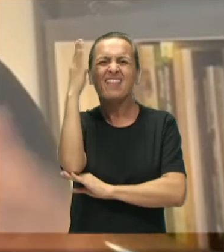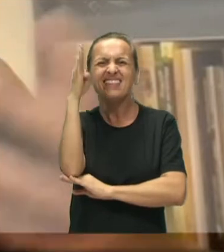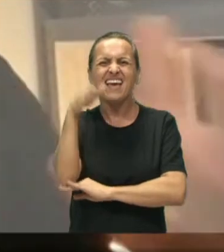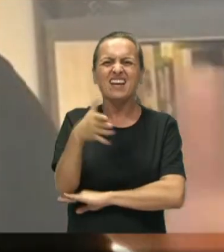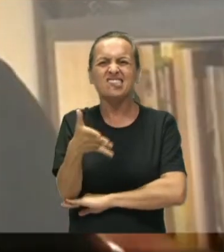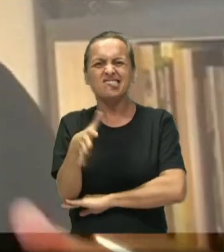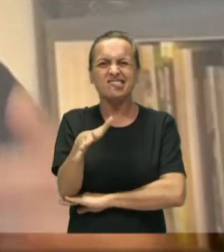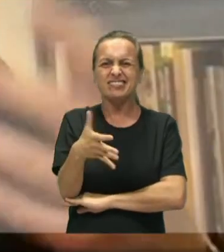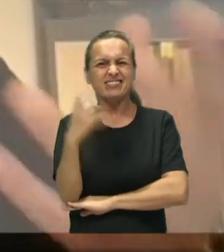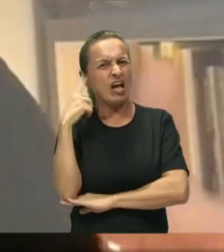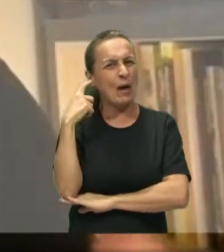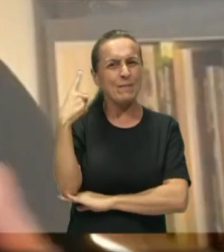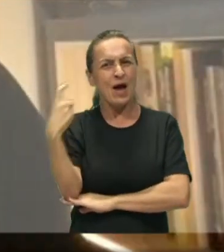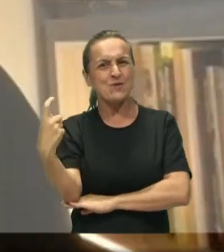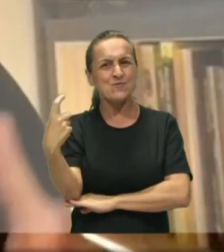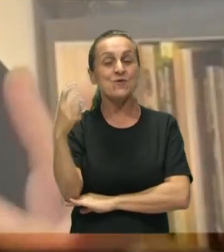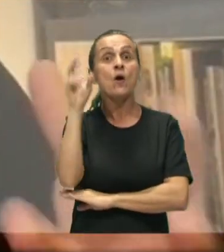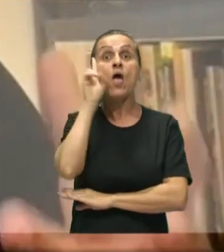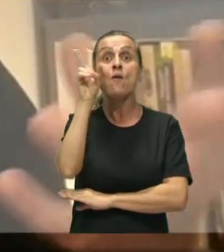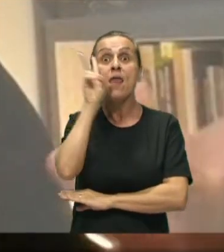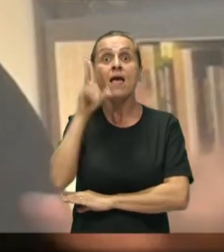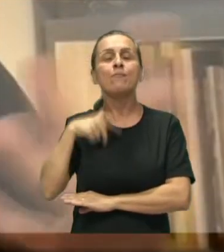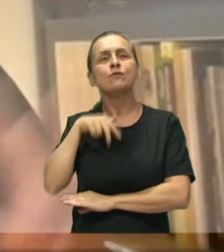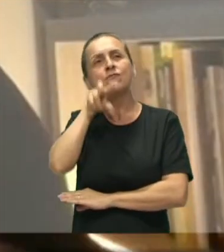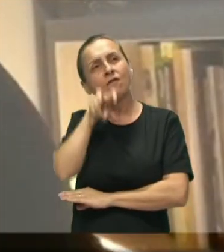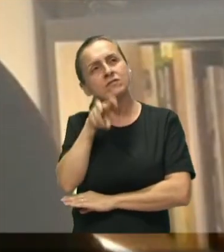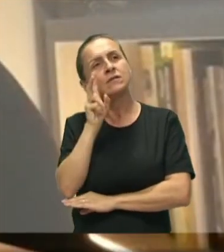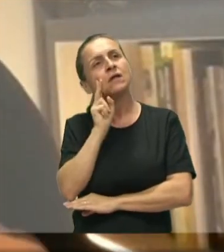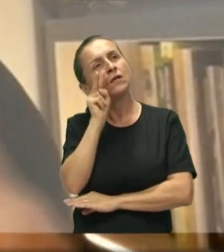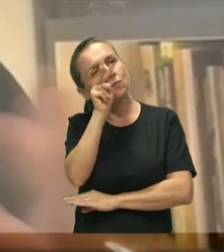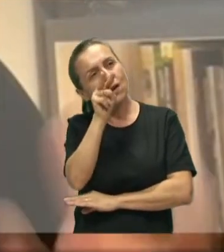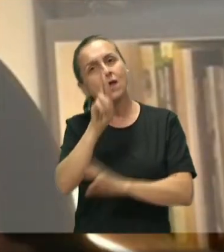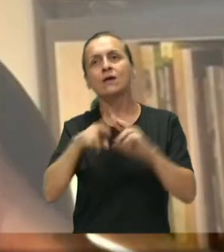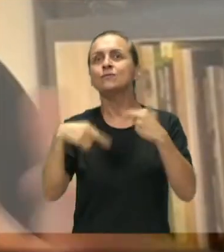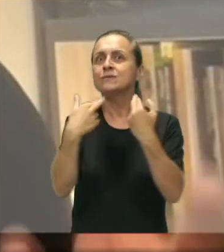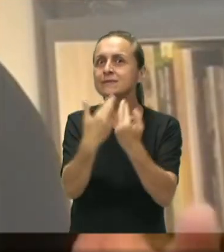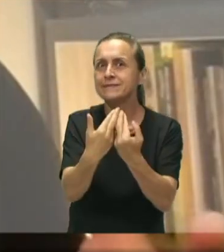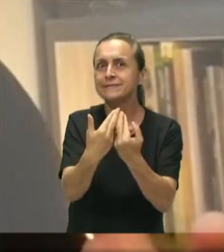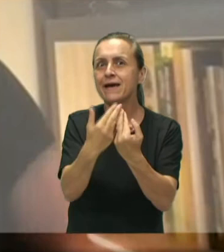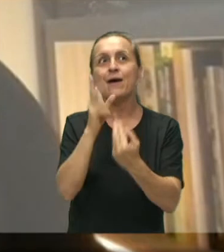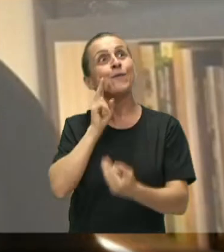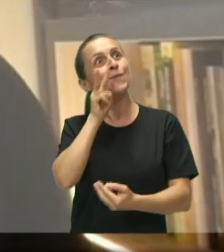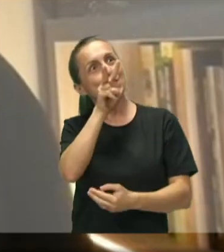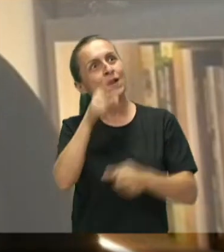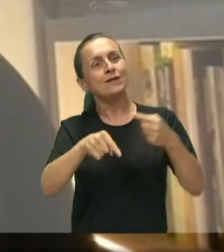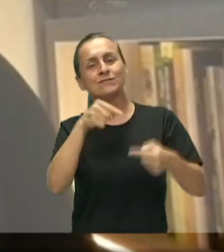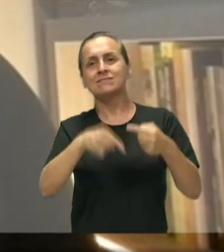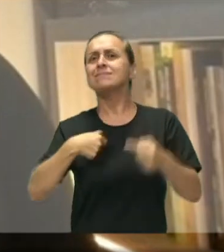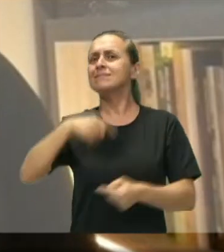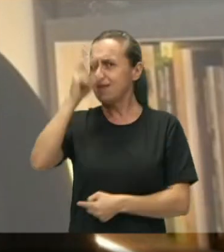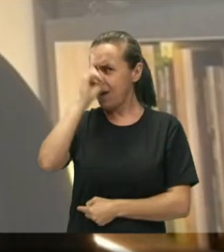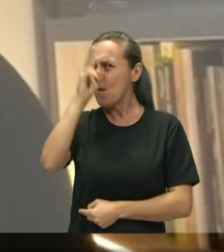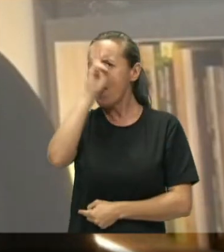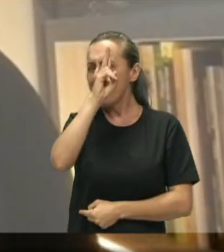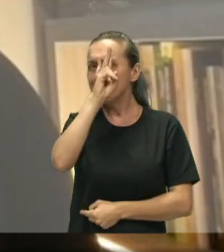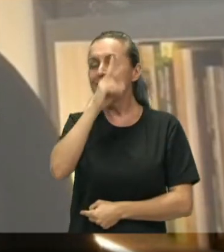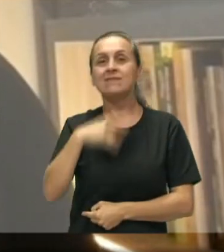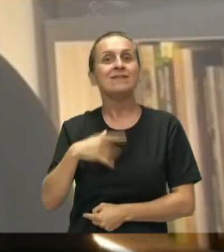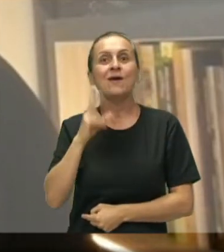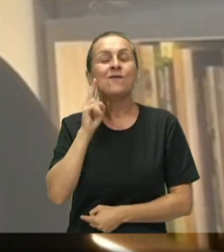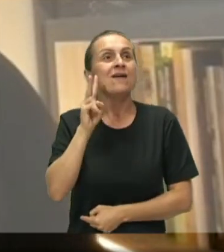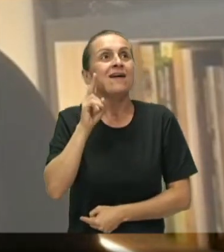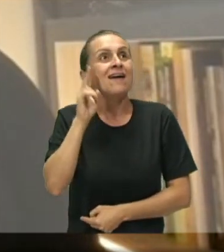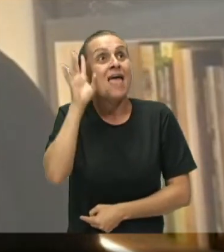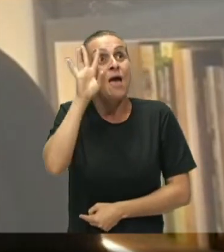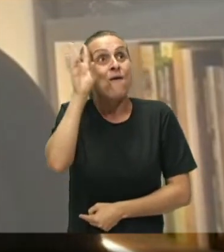acompanhando a sessão os debates e o quanto Aquilo me é mexer comigo me fascinado a Durante